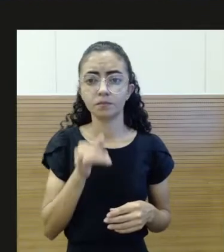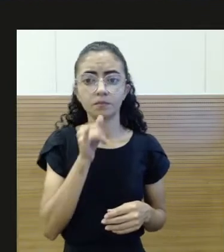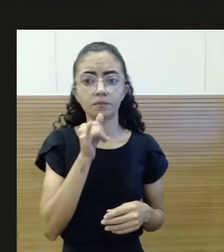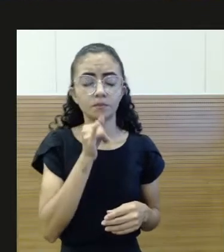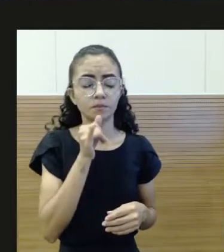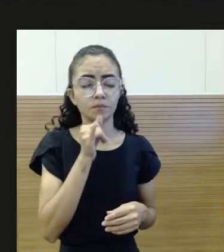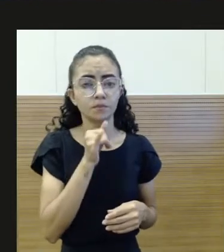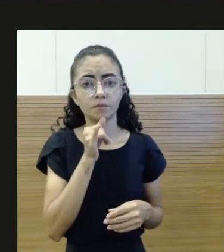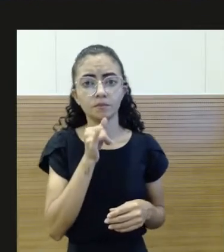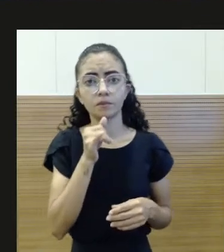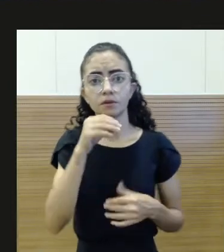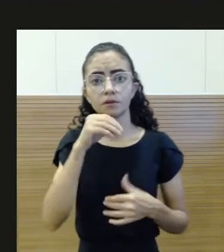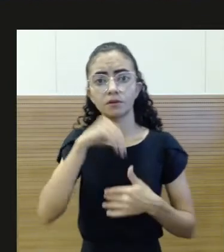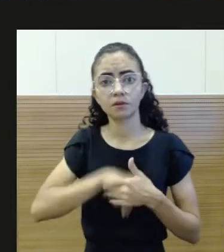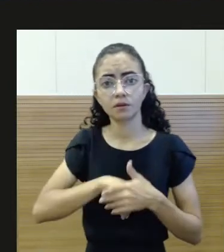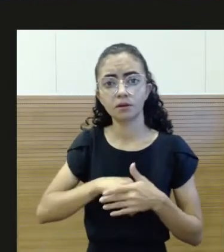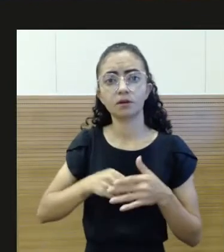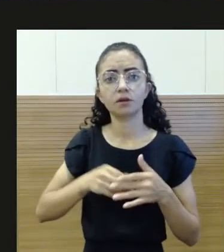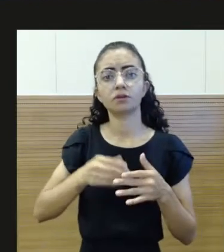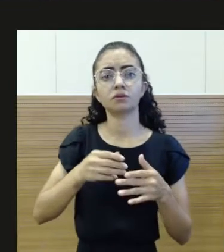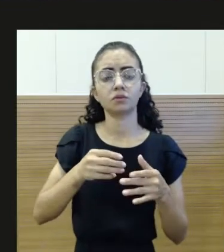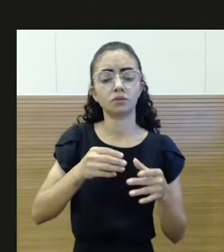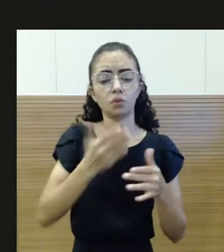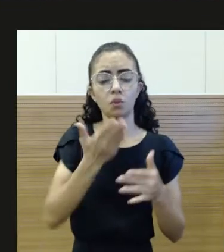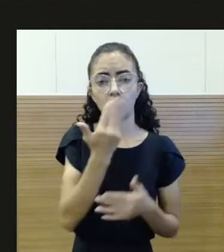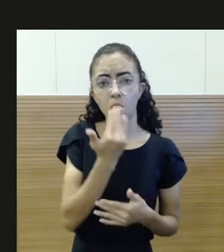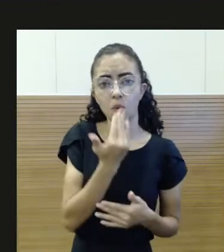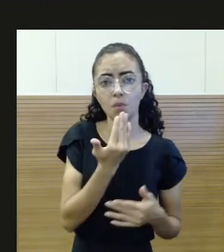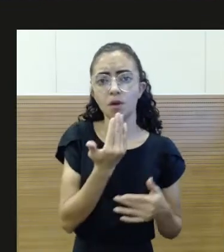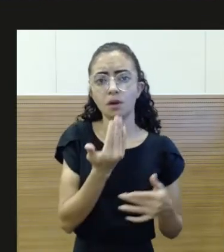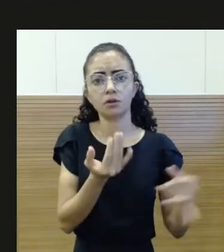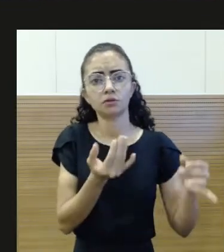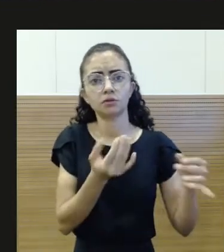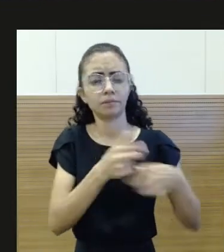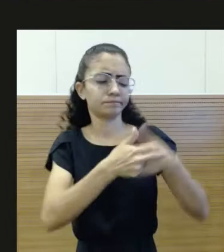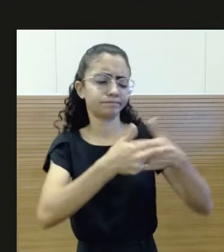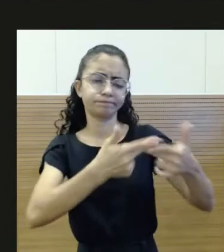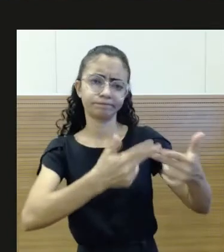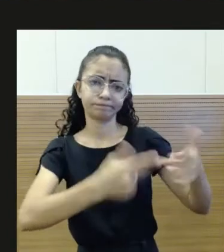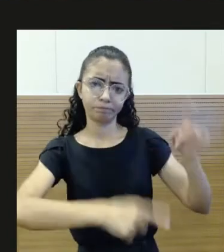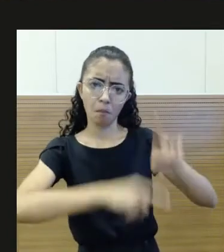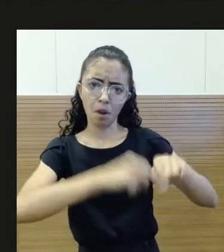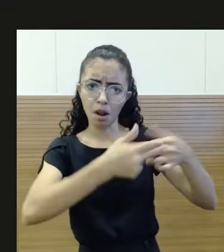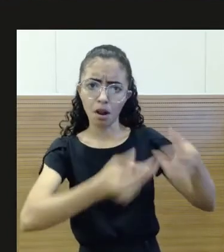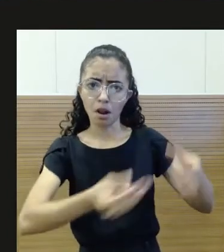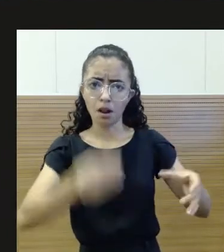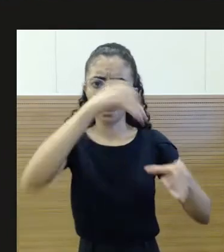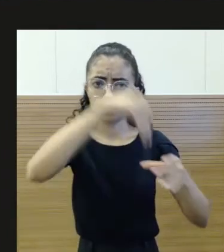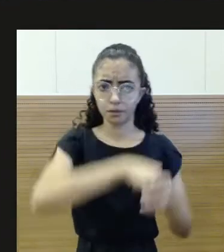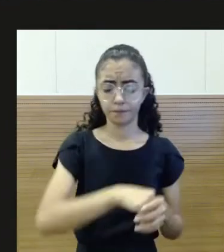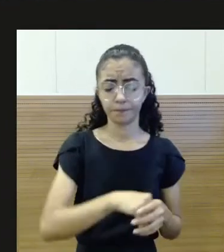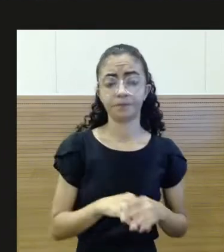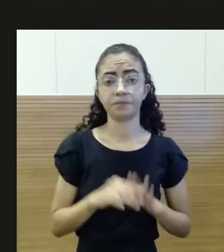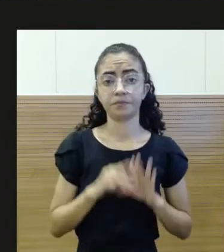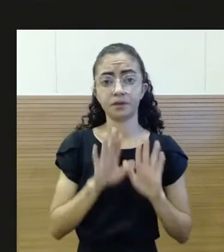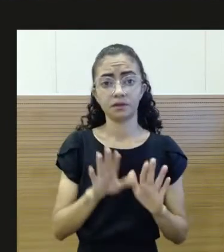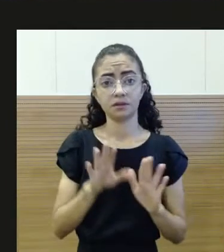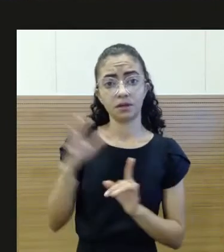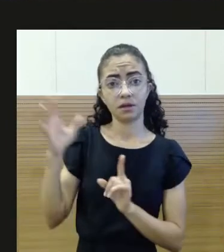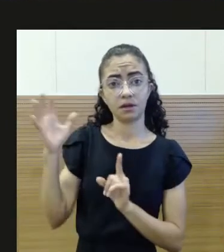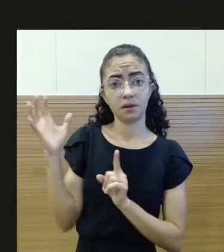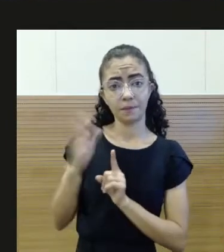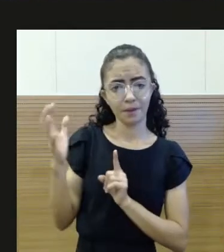presença reduzida de componentes bioativos, vários outros mecanismos, né? Quanto ao impacto na